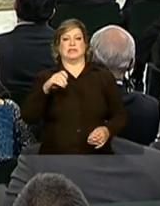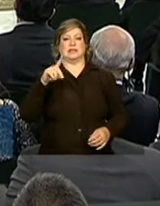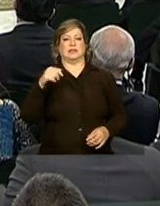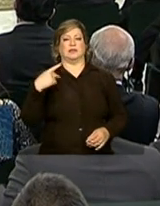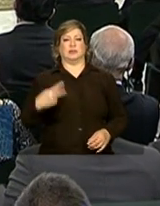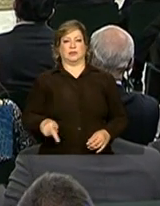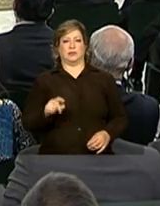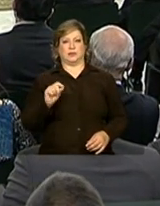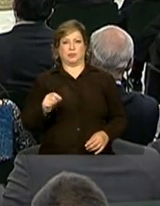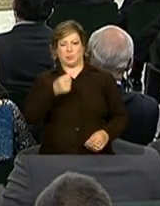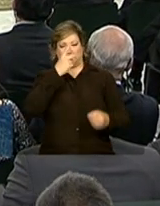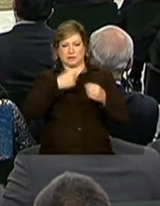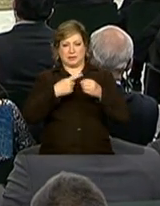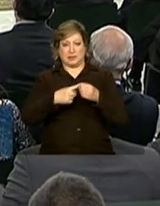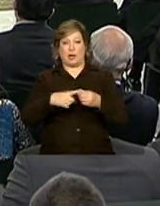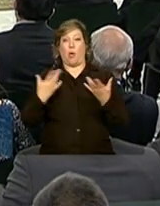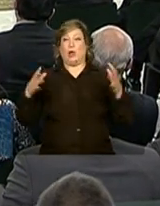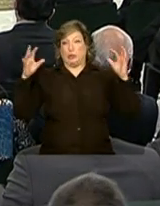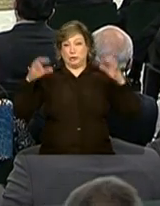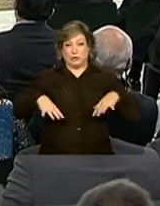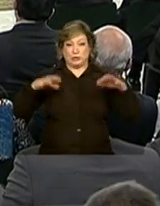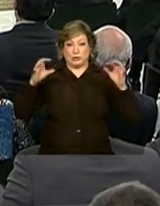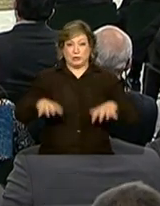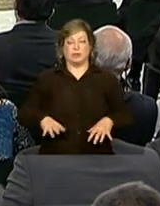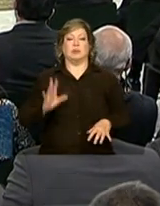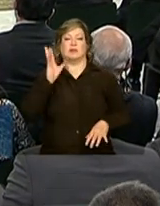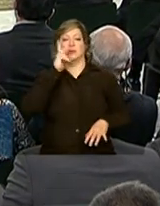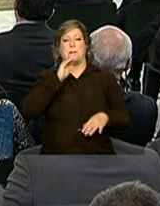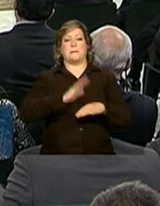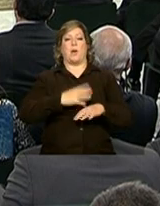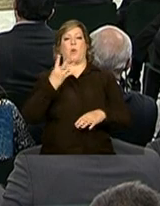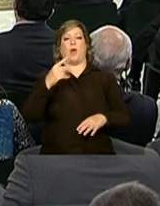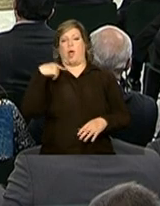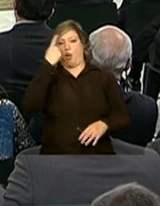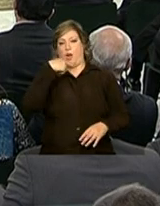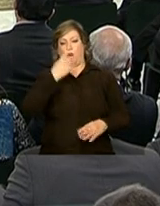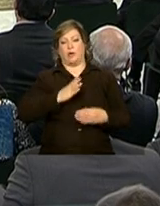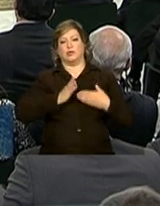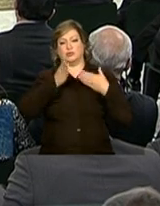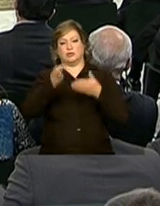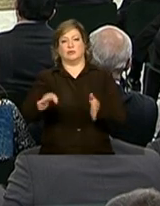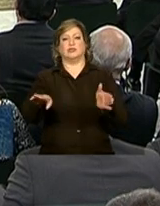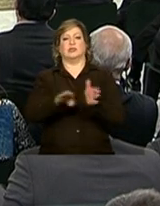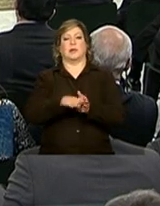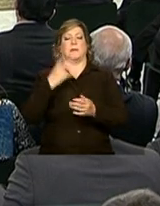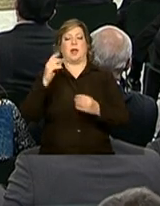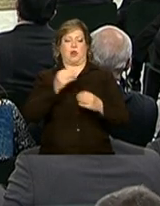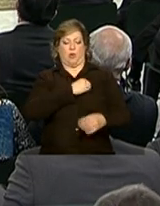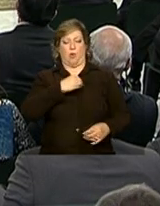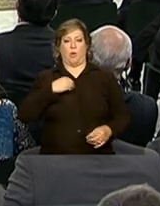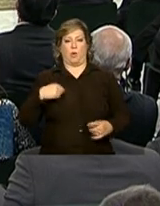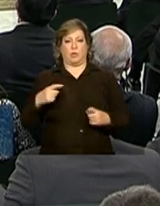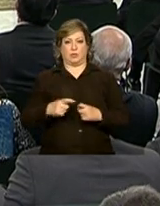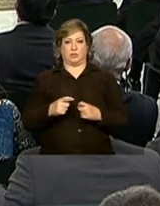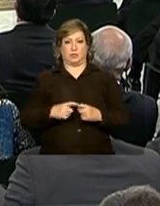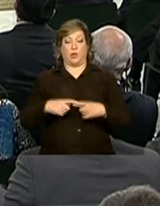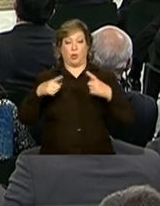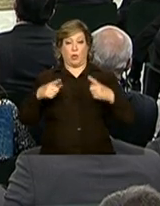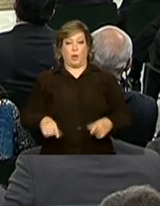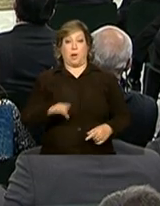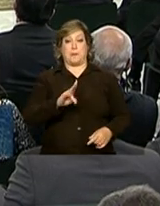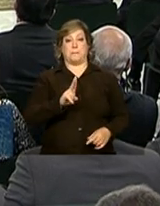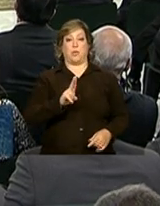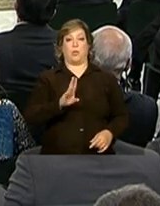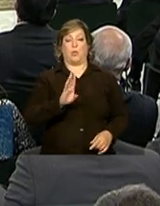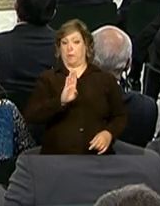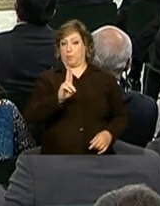são mais de 4 horas para se chegar na sede do município para se fazer uma consulta médica. Lá em Ibuguaçu, hoje, tem